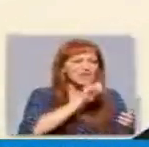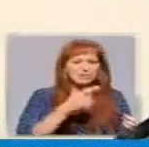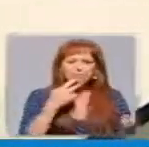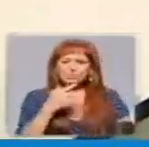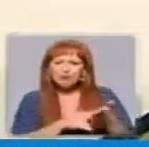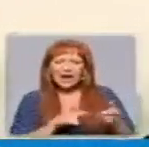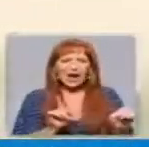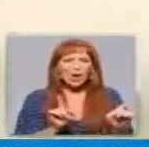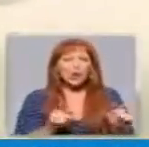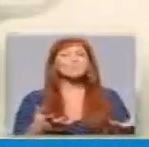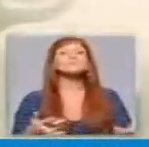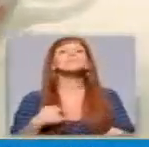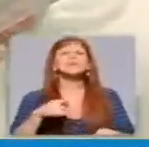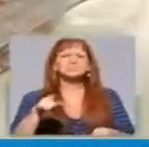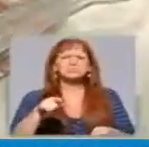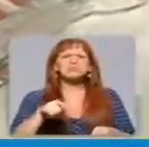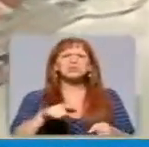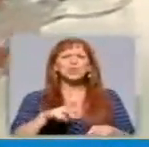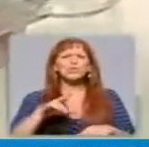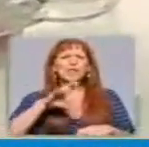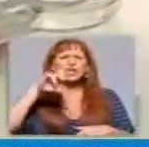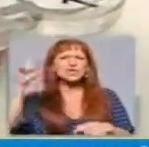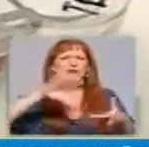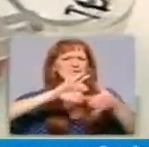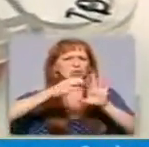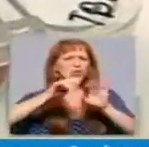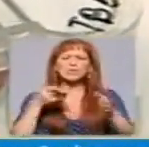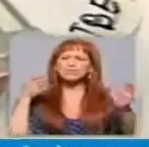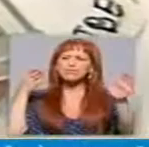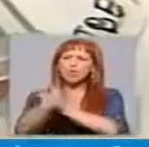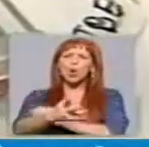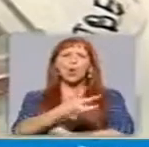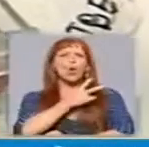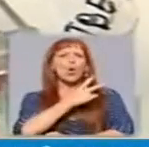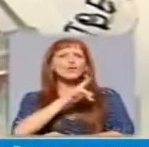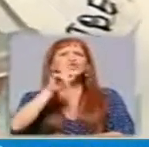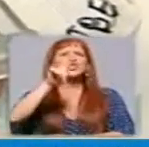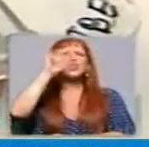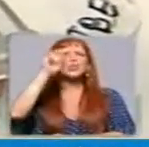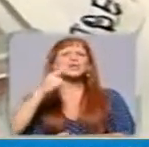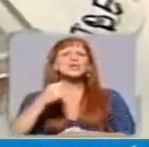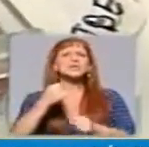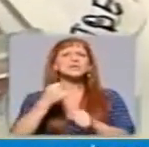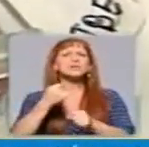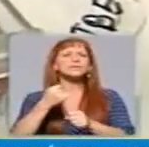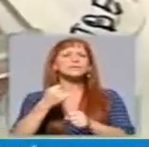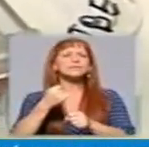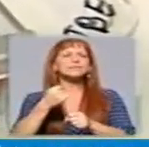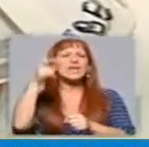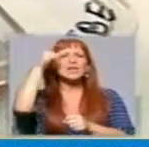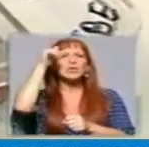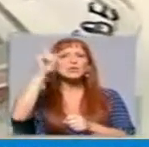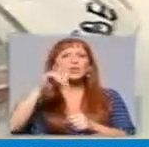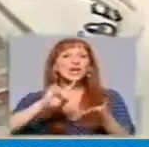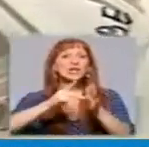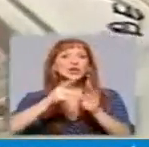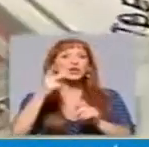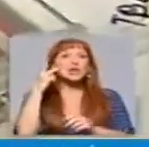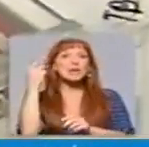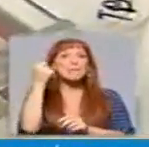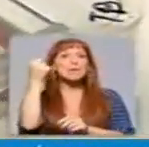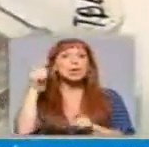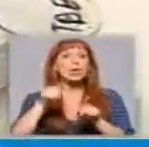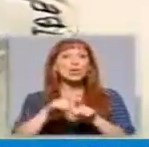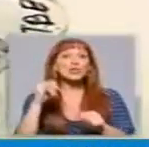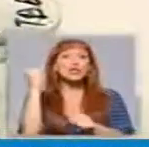eu sei que tu vais sair da destas Olimpíadas e fazem questão logo na faculdade escolha que carreguei que consciência por engenharia biológica